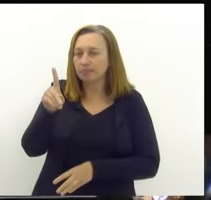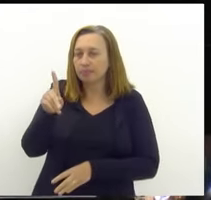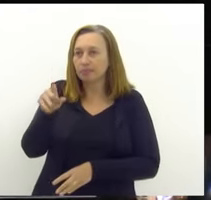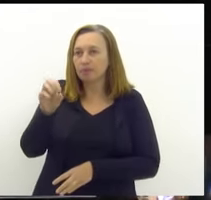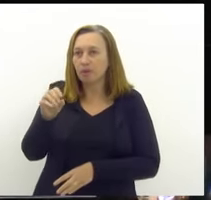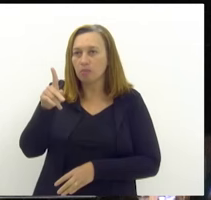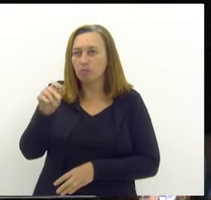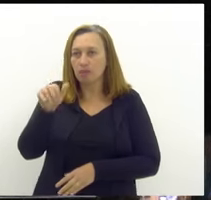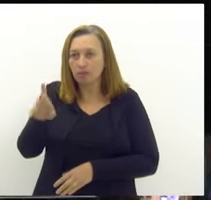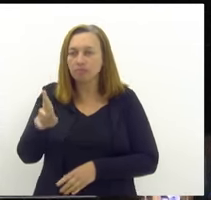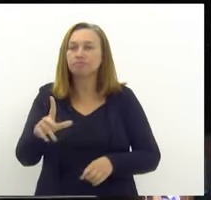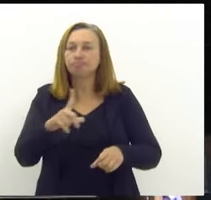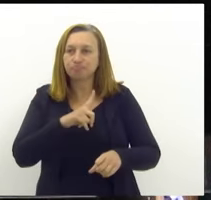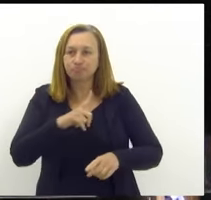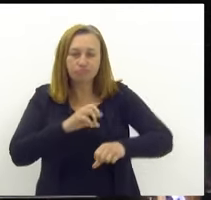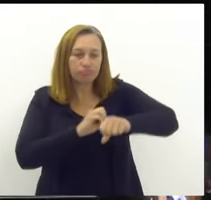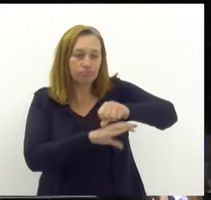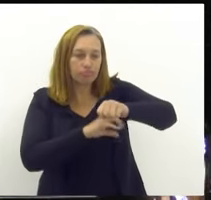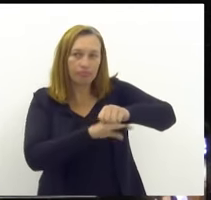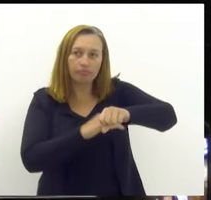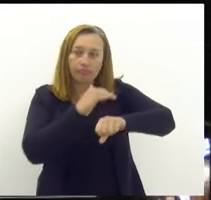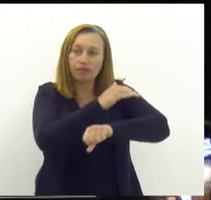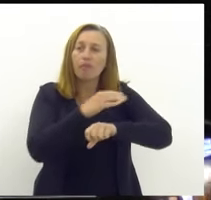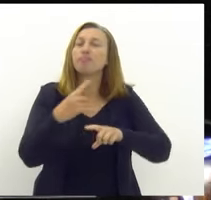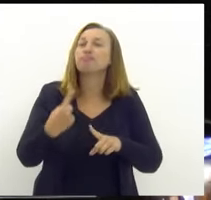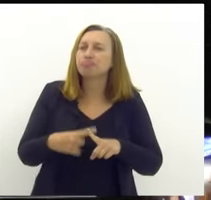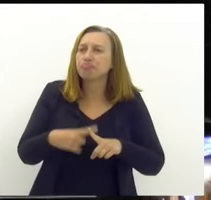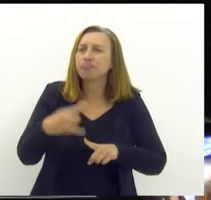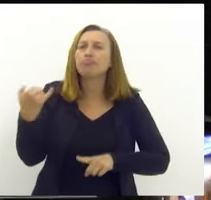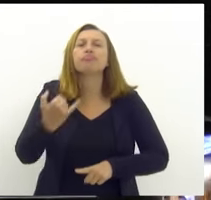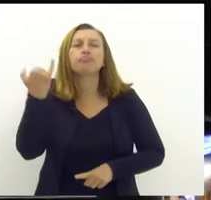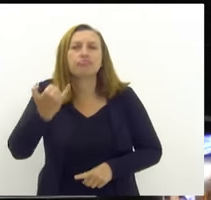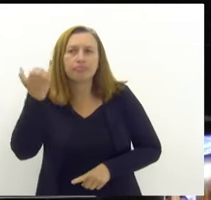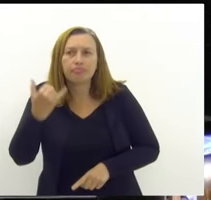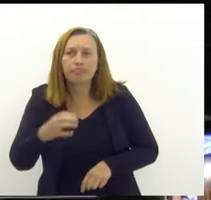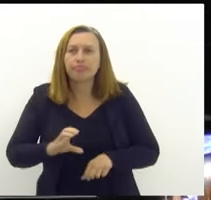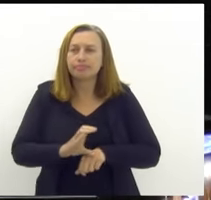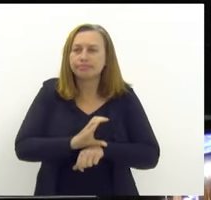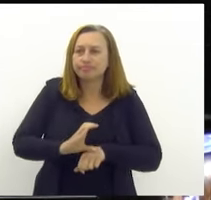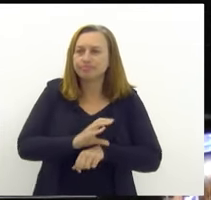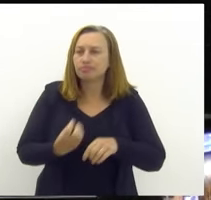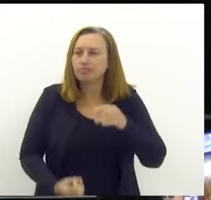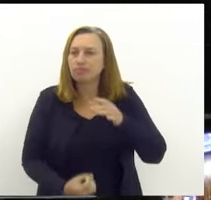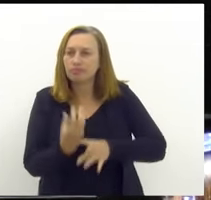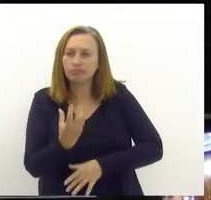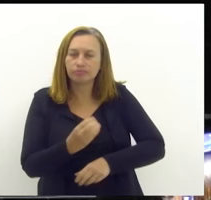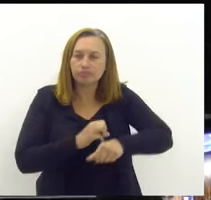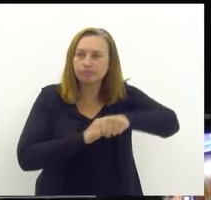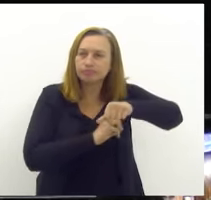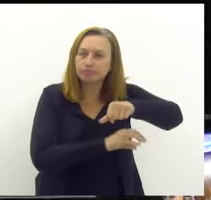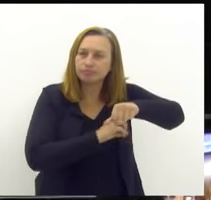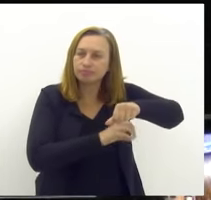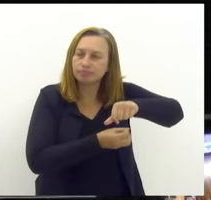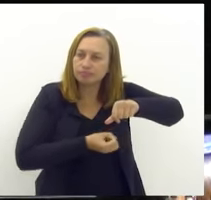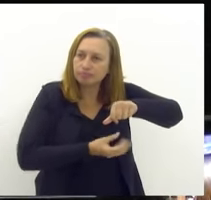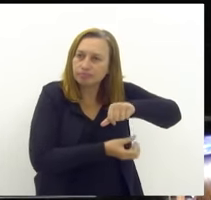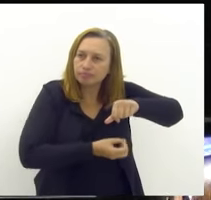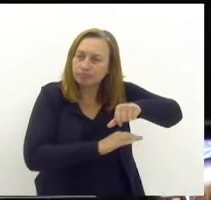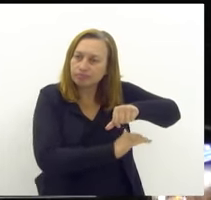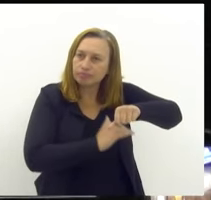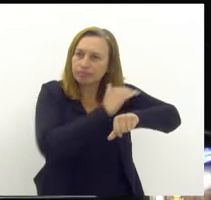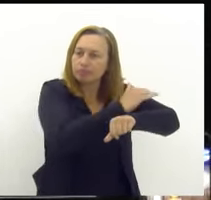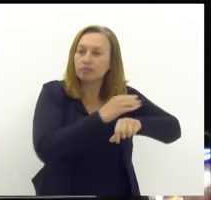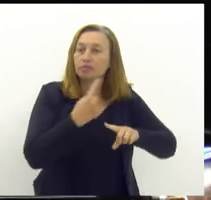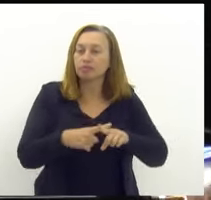soberano e por que que é tão importante a Constituição de um fundo soberano porque nós arrecadamos